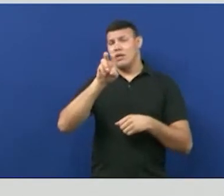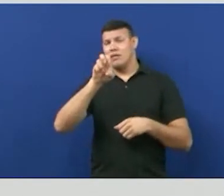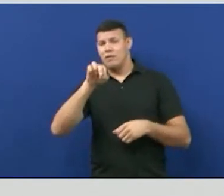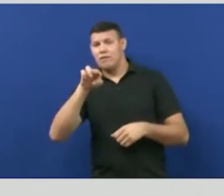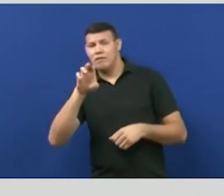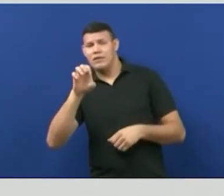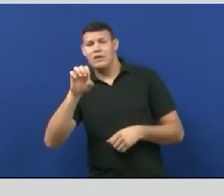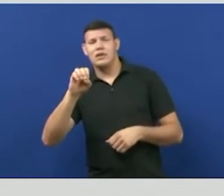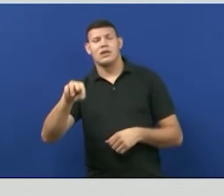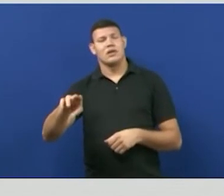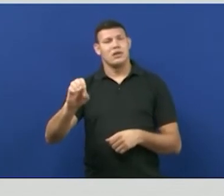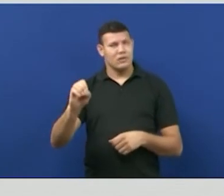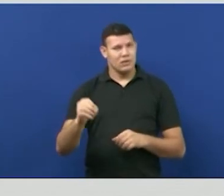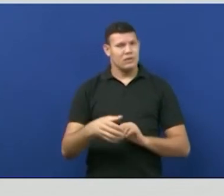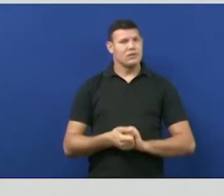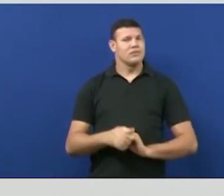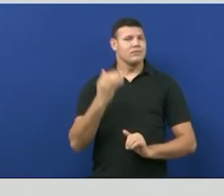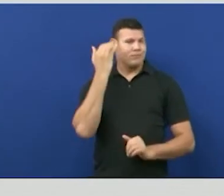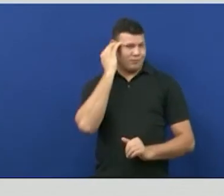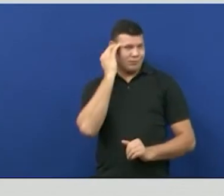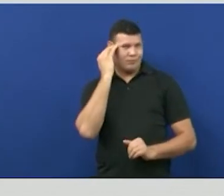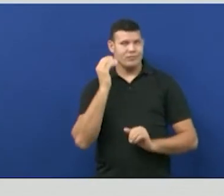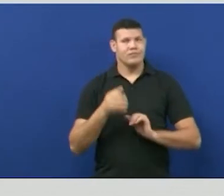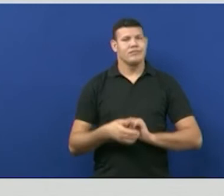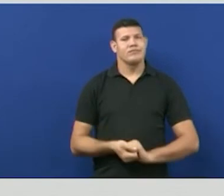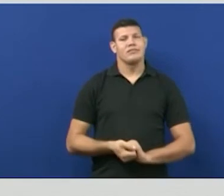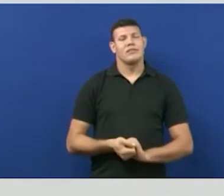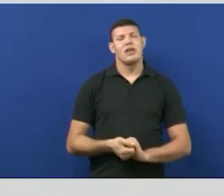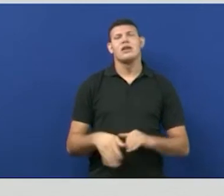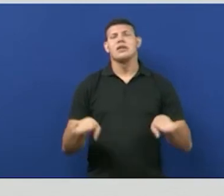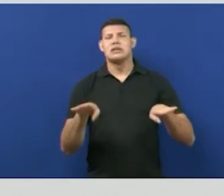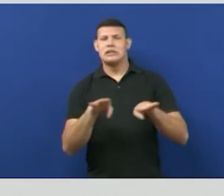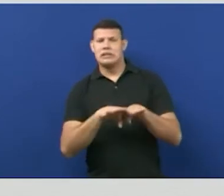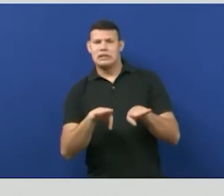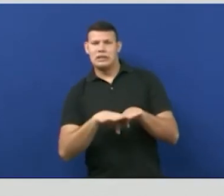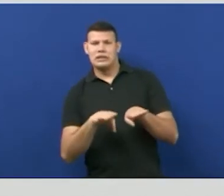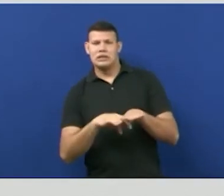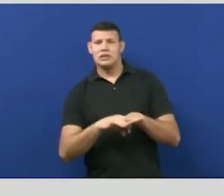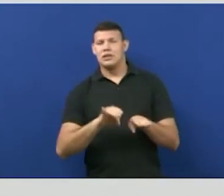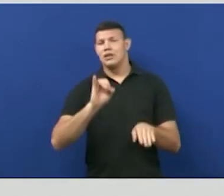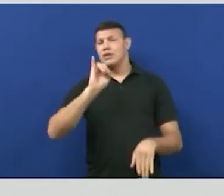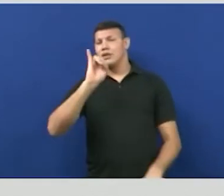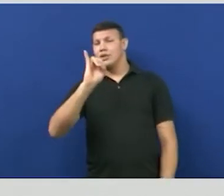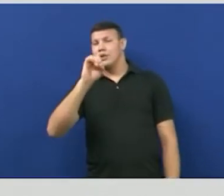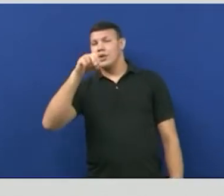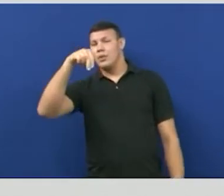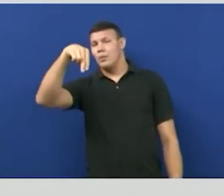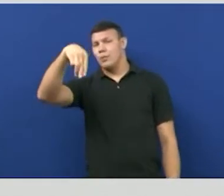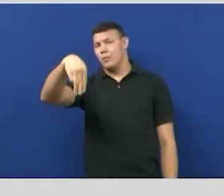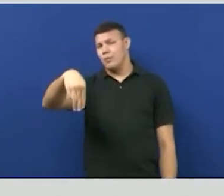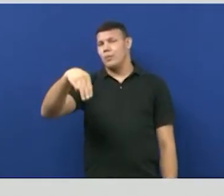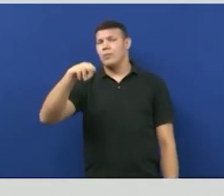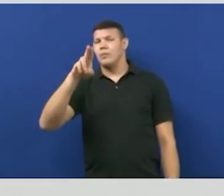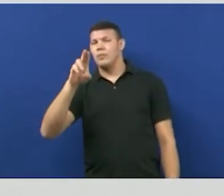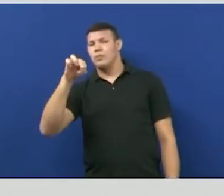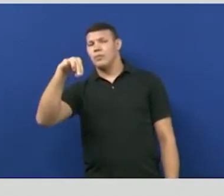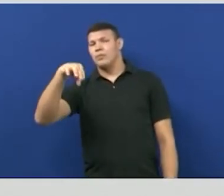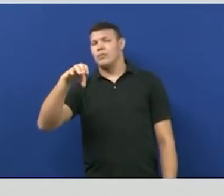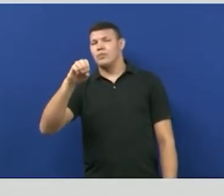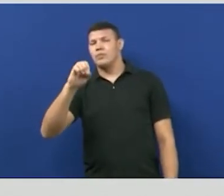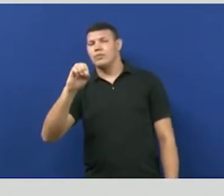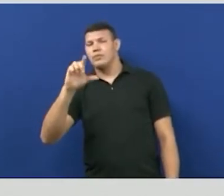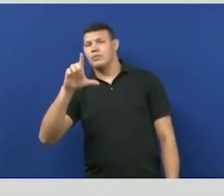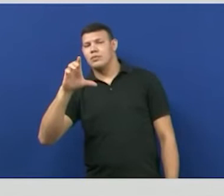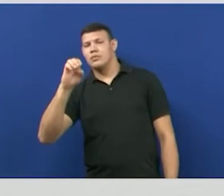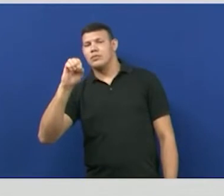nosso próximo sistema, que é o sistema imunitário ou imunológico. Bom, o sistema